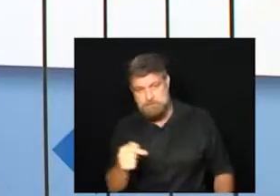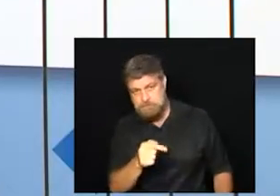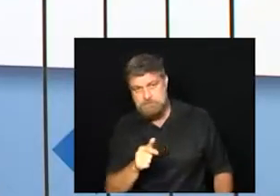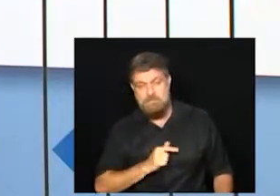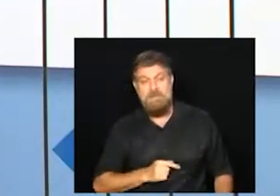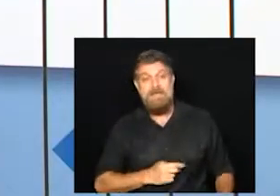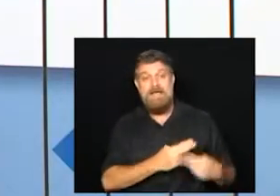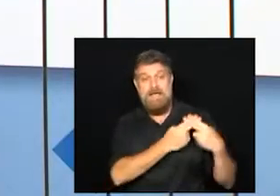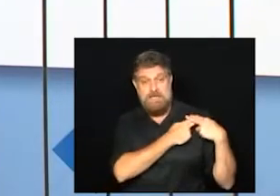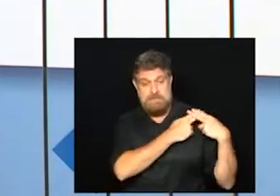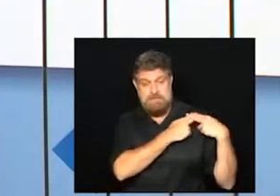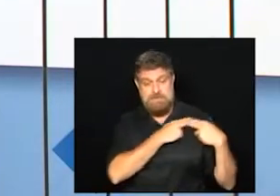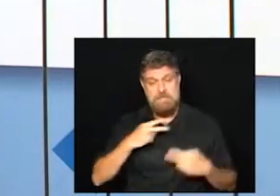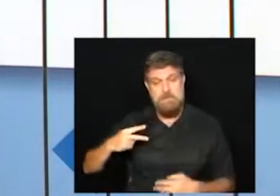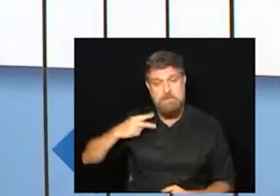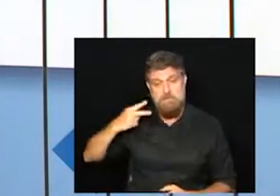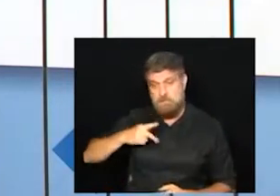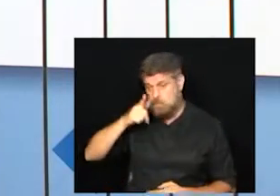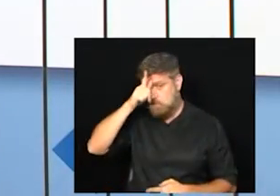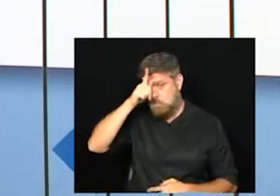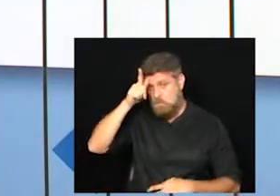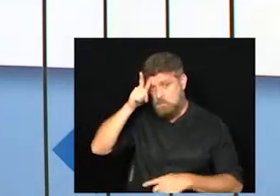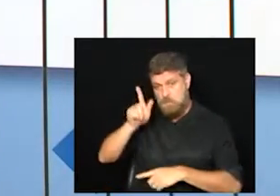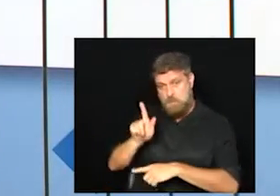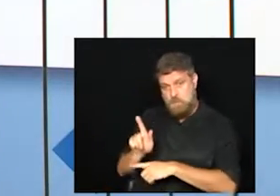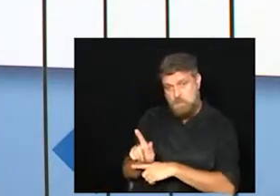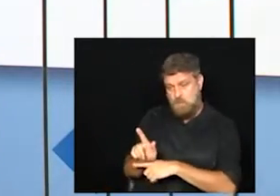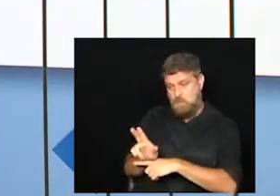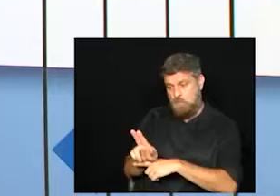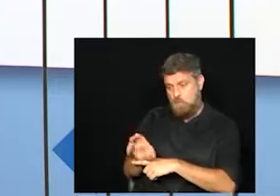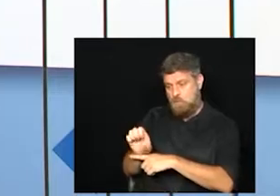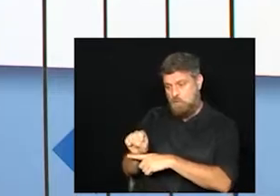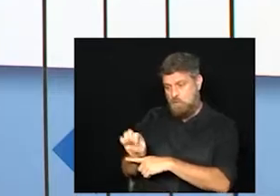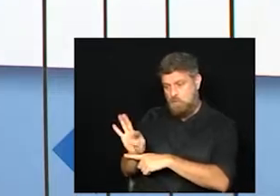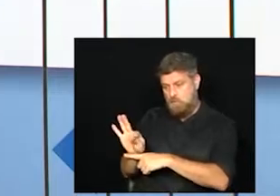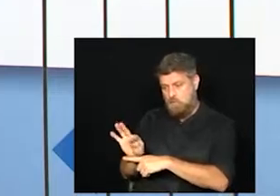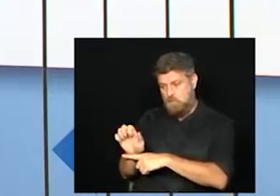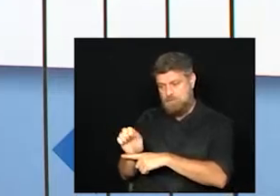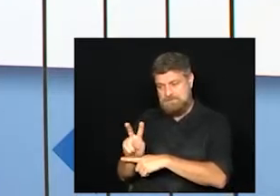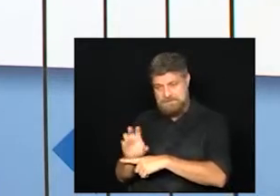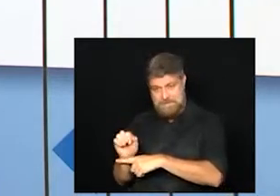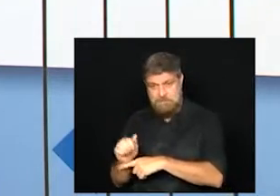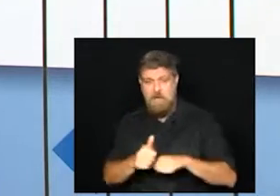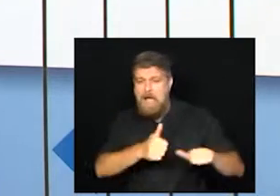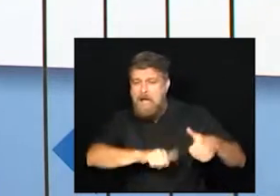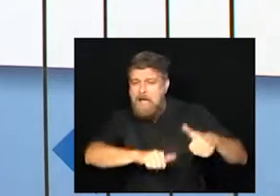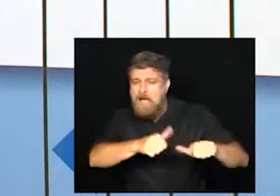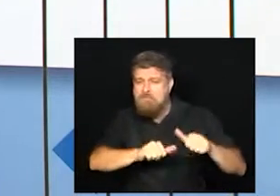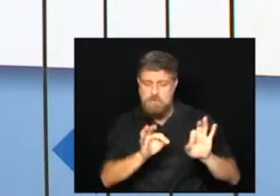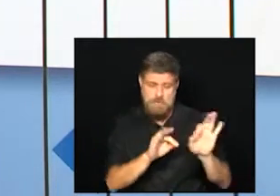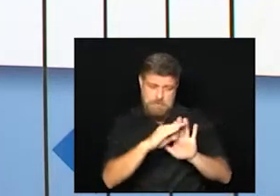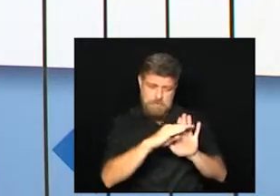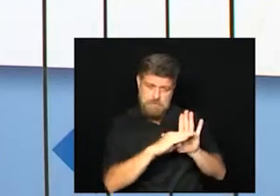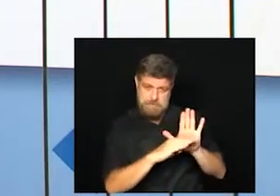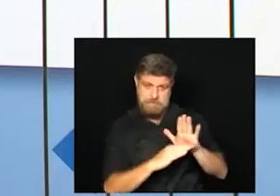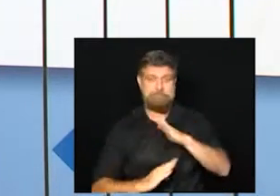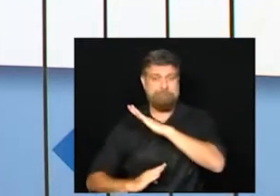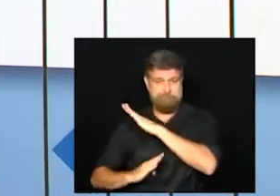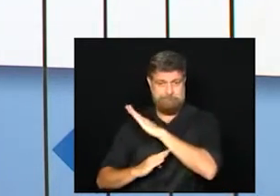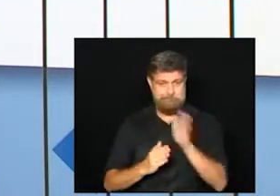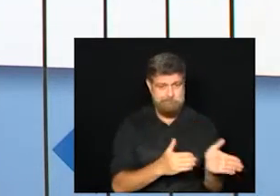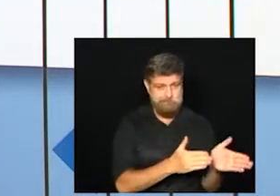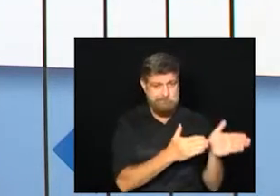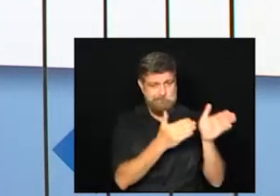é presidida pelo vereador Gustavo Peta. Ela também analisou projetos que tramitam no